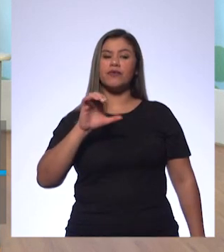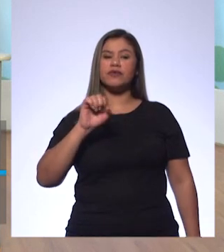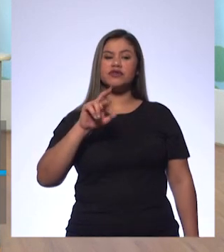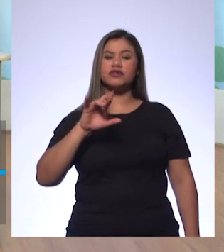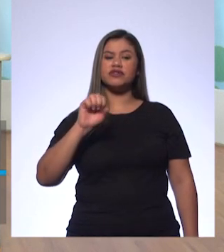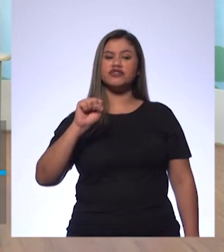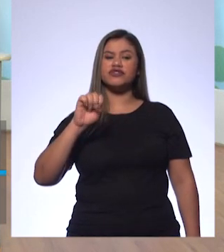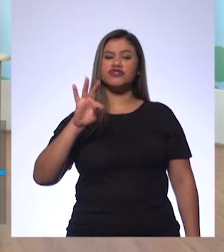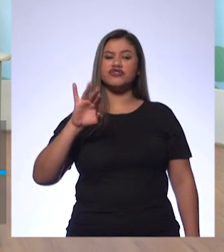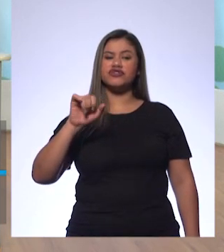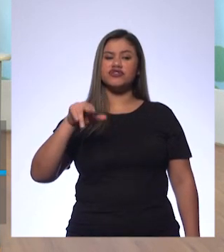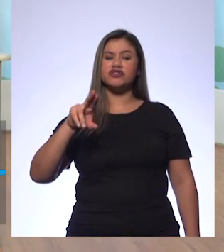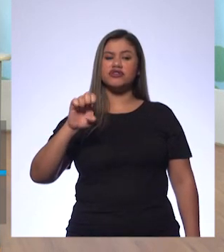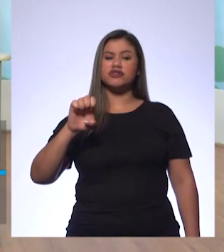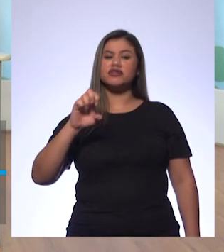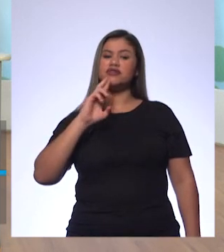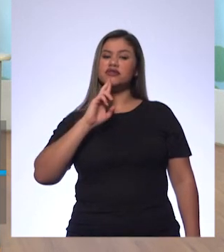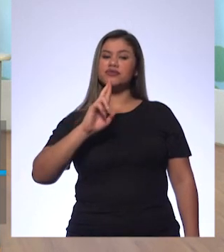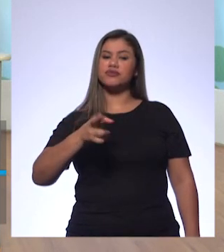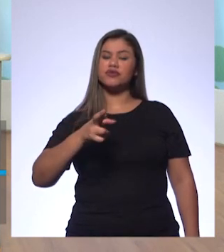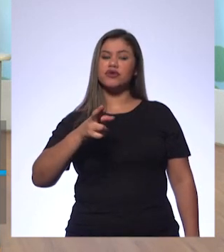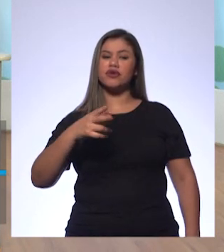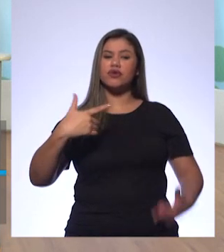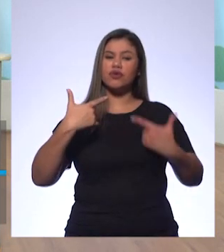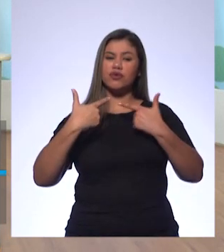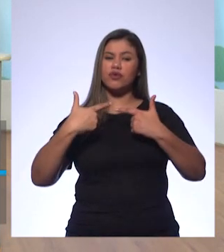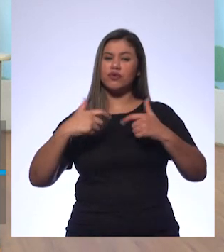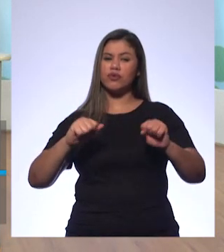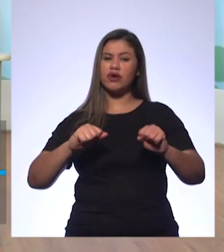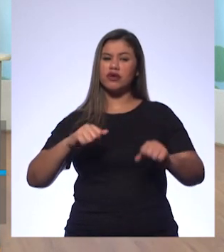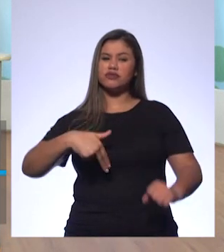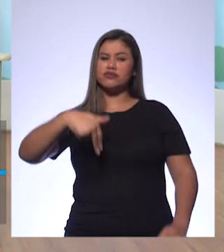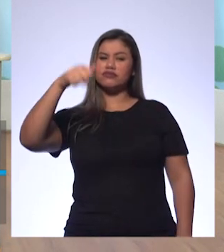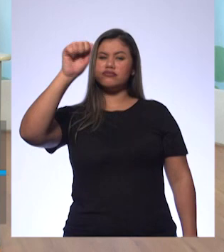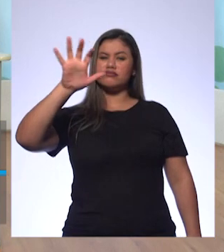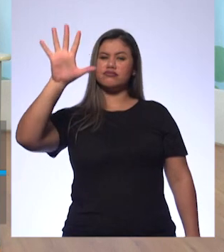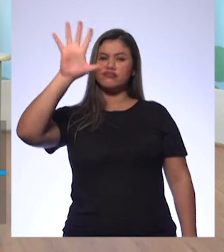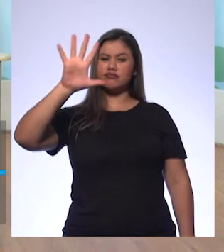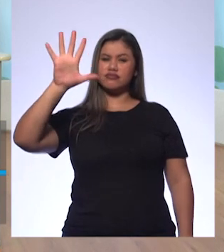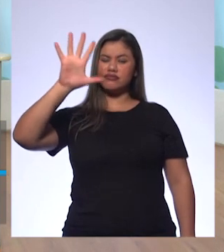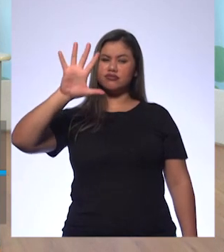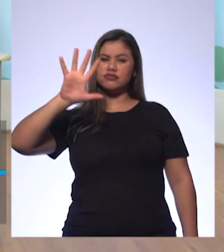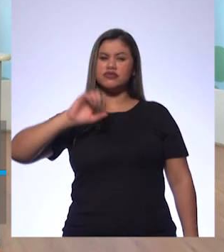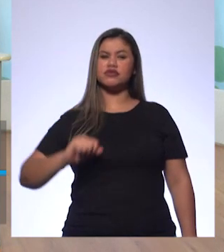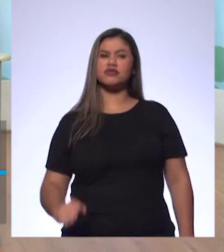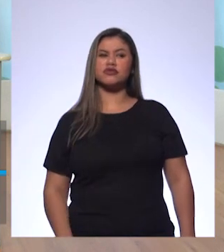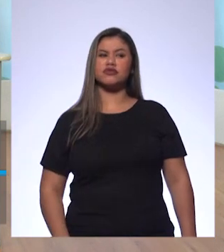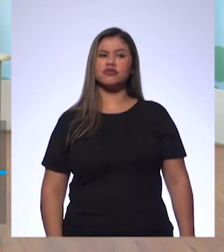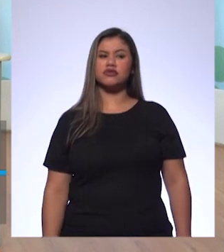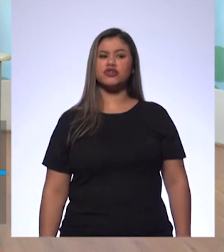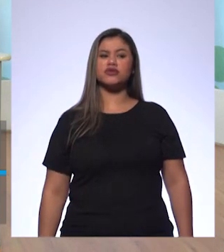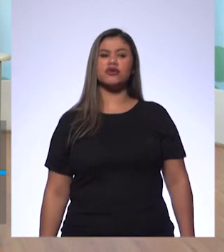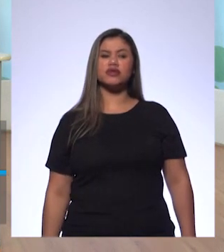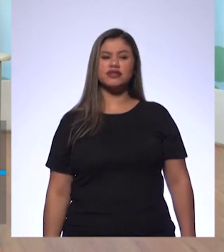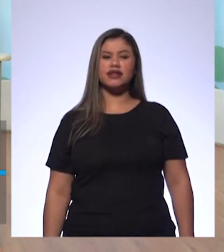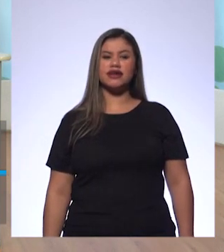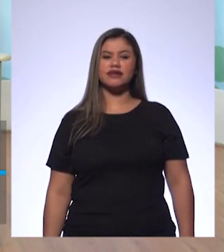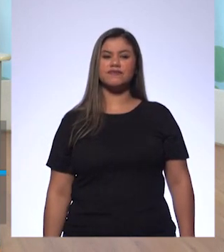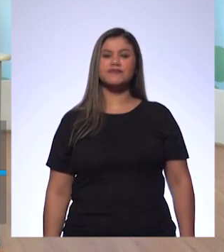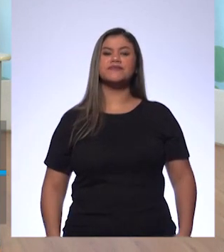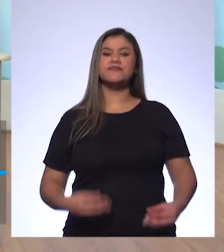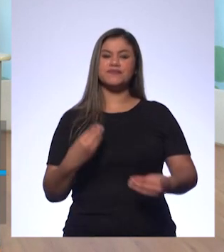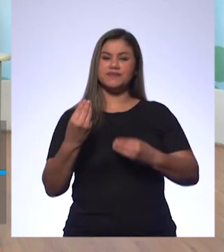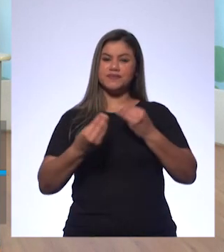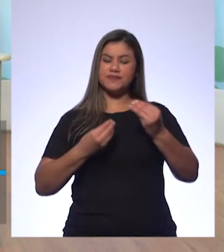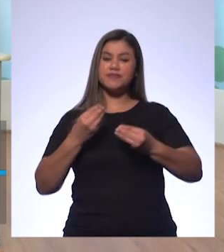aluna da Pro Cristiane, respondeu. A Júlia, linguagem do Nordeste. A Pro Vanessa também colocou estrangeirismo e gírias, do